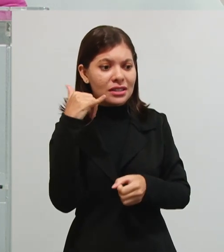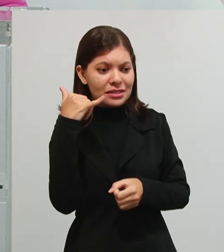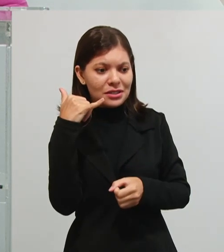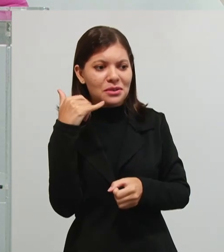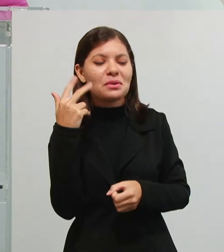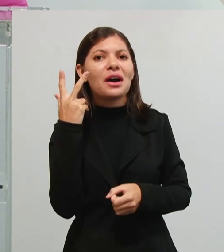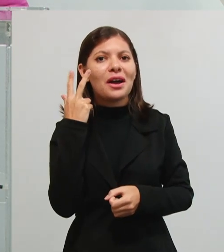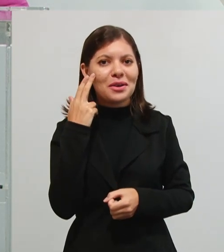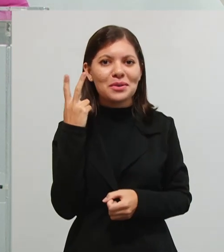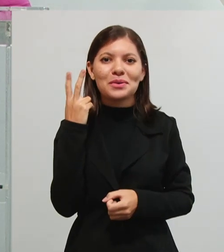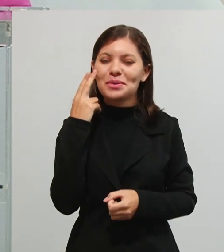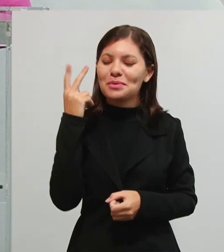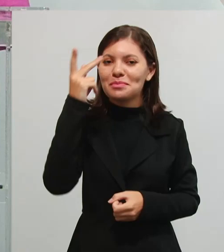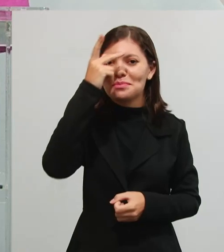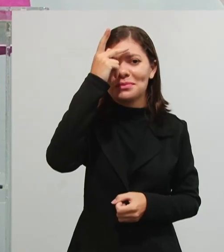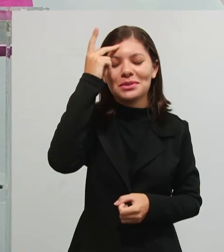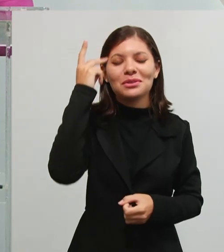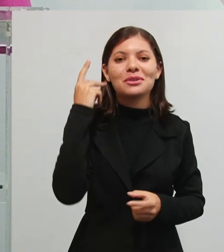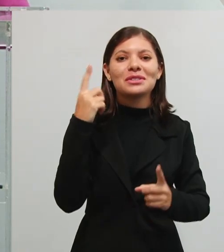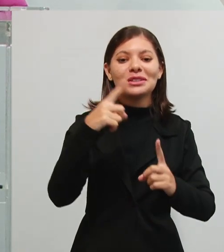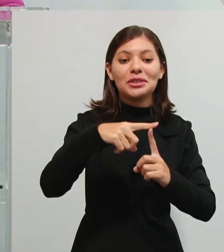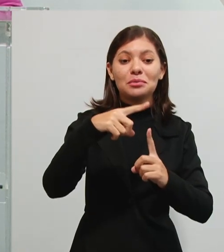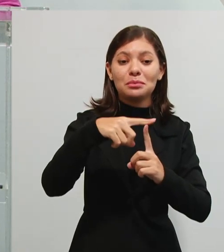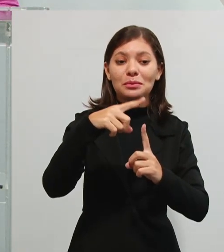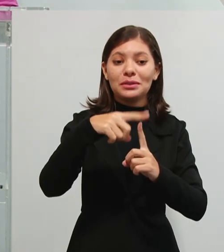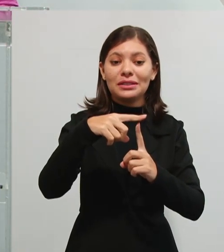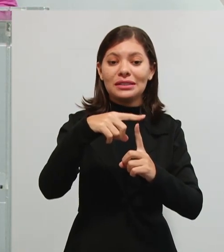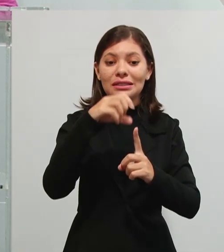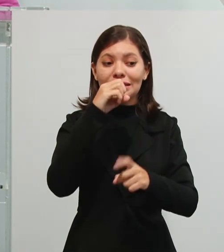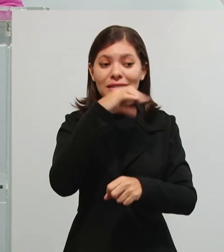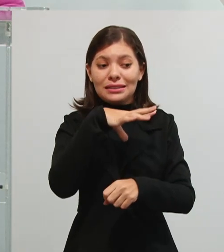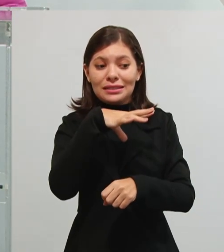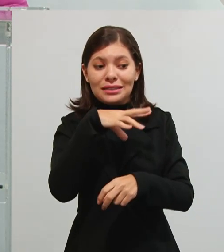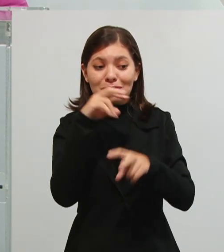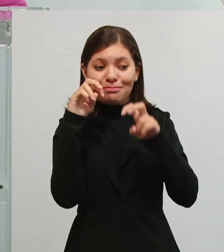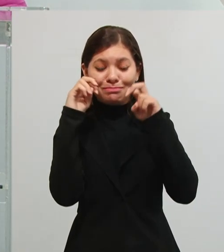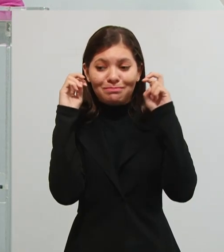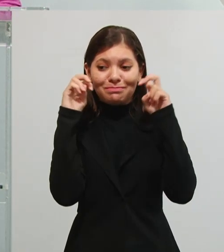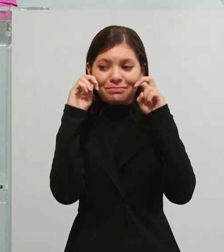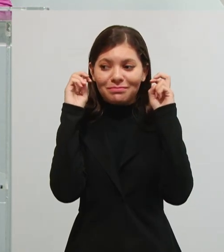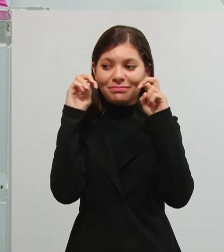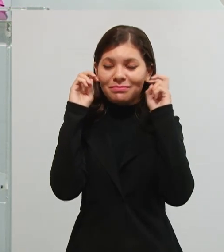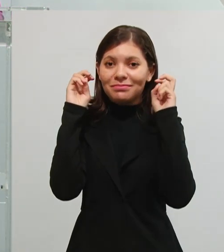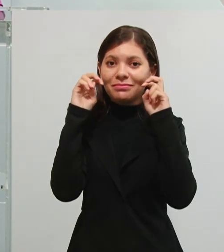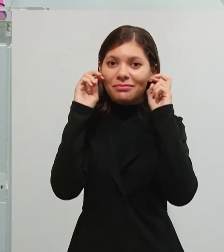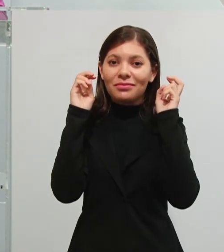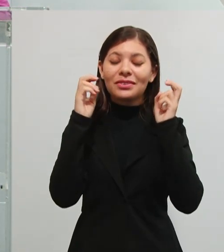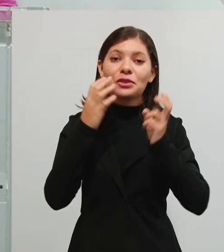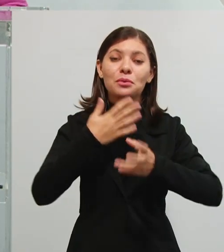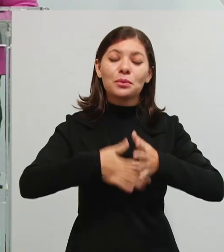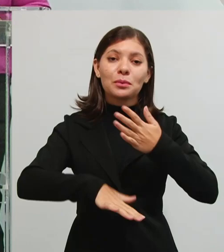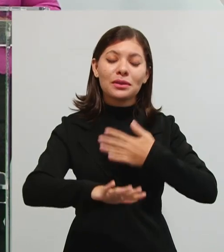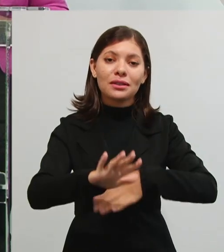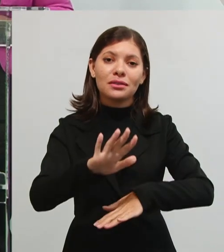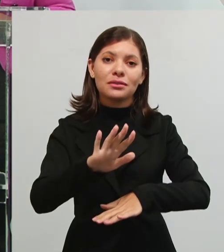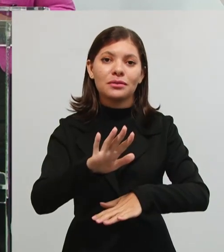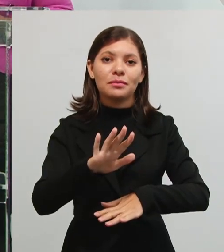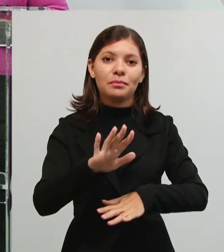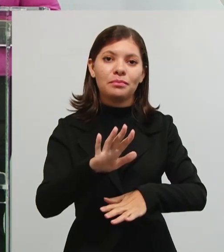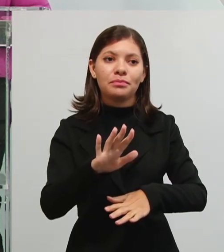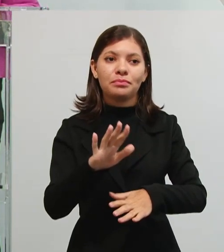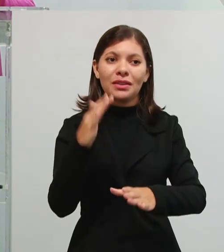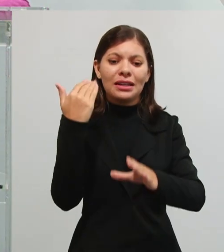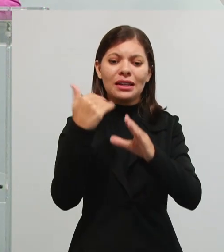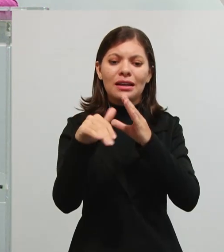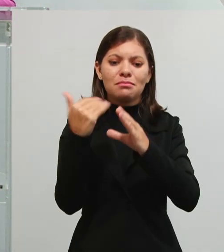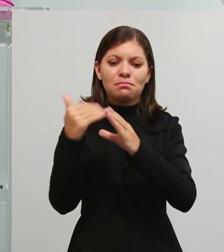comum, pessoal, esse tipo de constrangimento deixando recados? Então, cuidado com isso. Não deixe